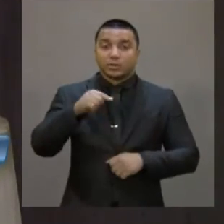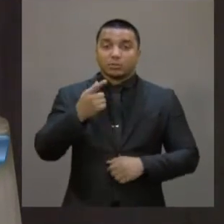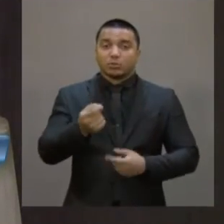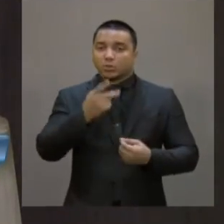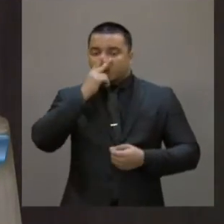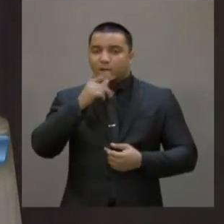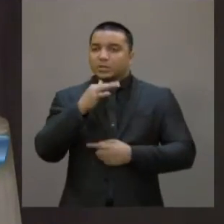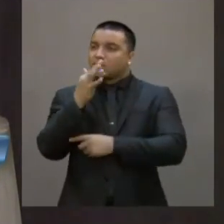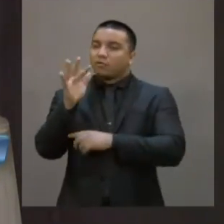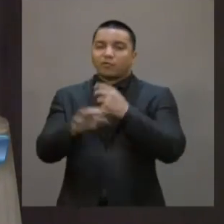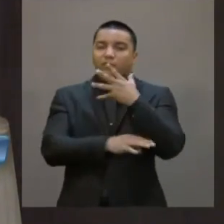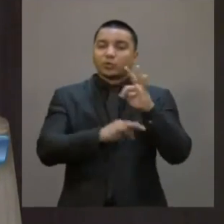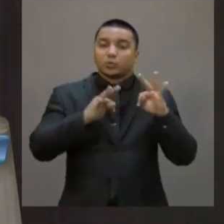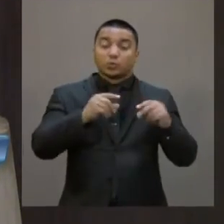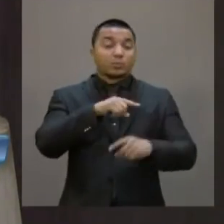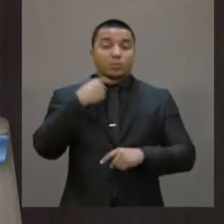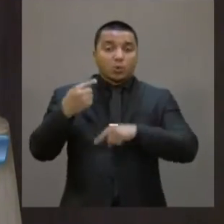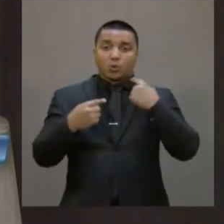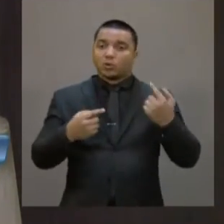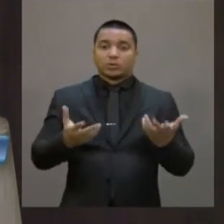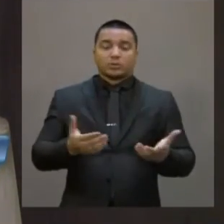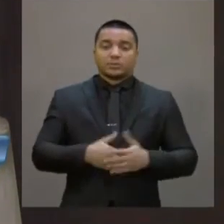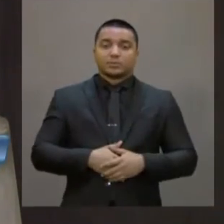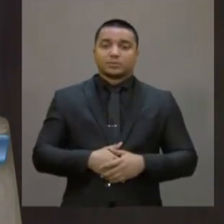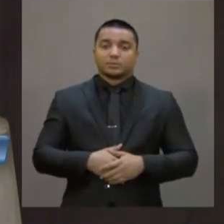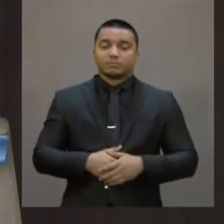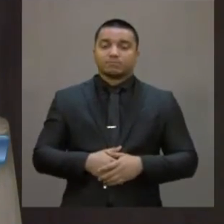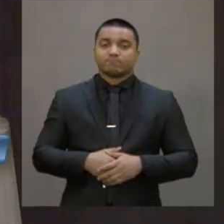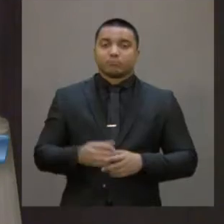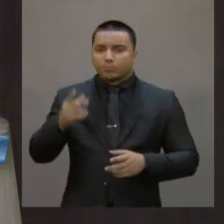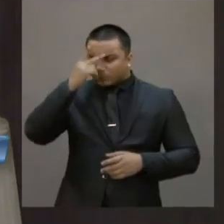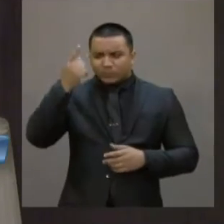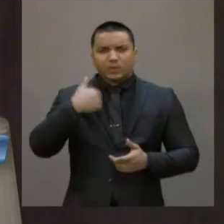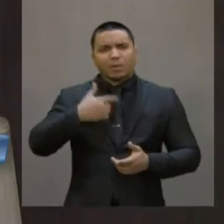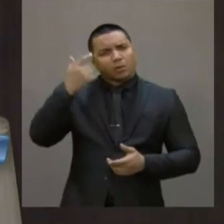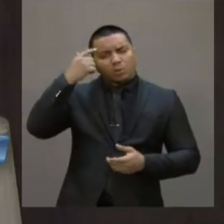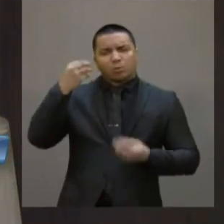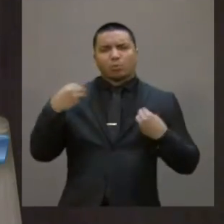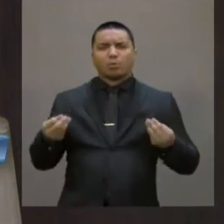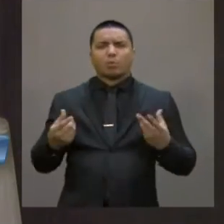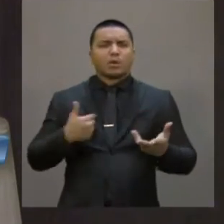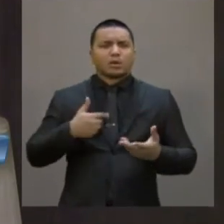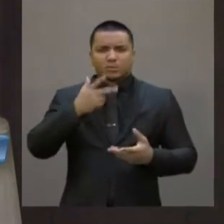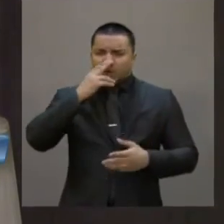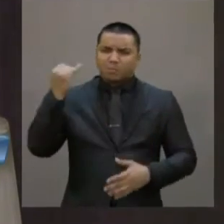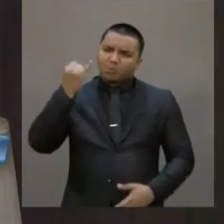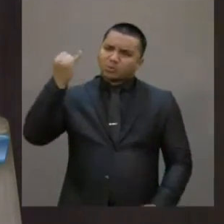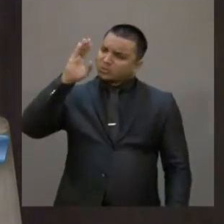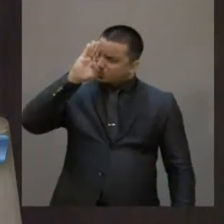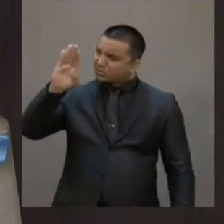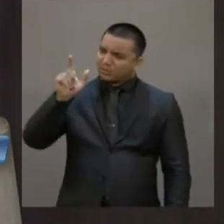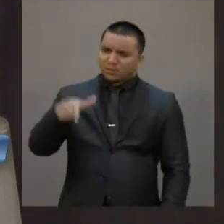da flora. Essa é uma questão de saúde pública. O nosso ouvinte ele pode estar perguntando agora, veja, é tão importante